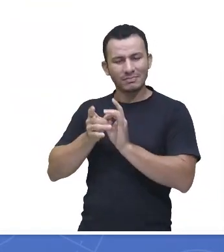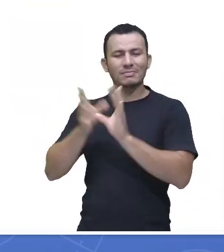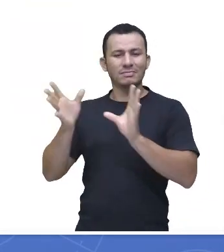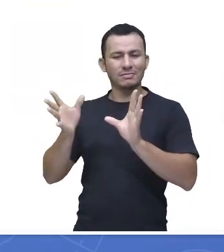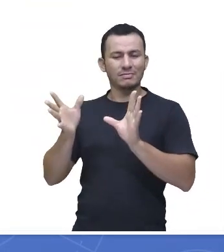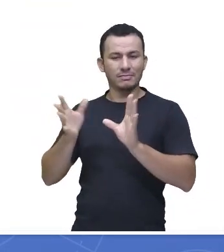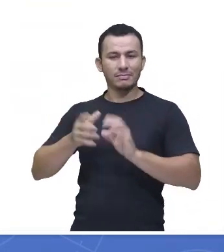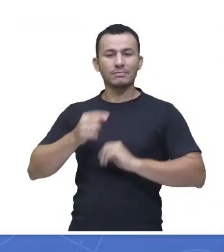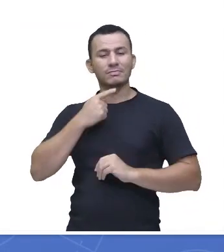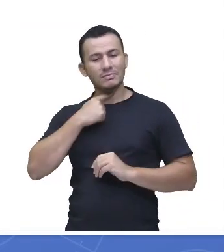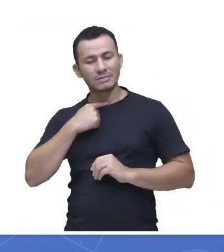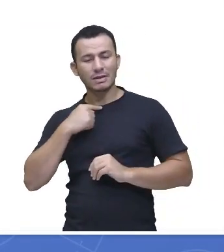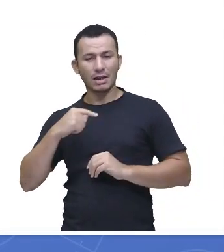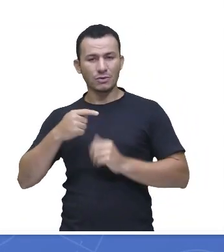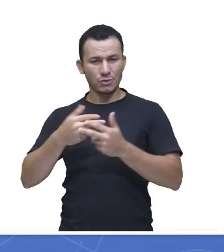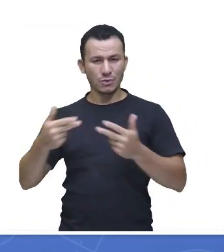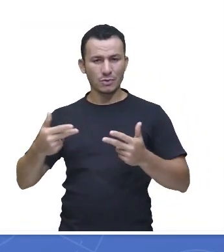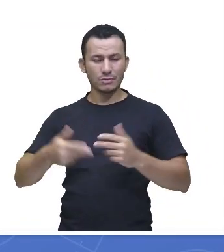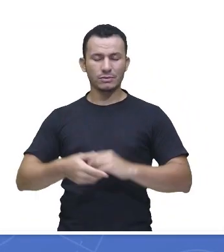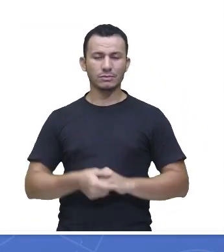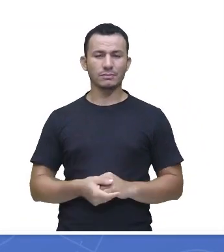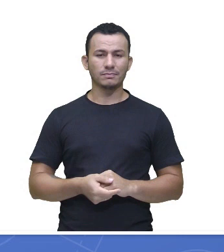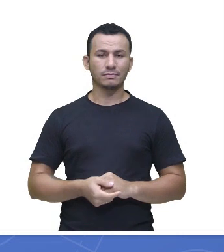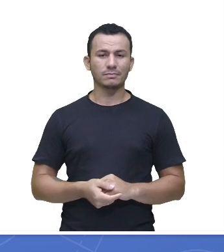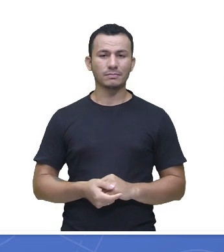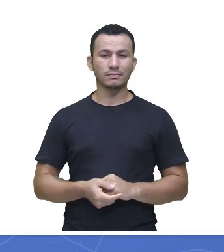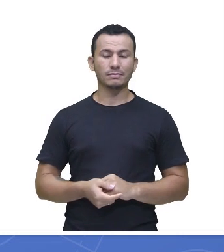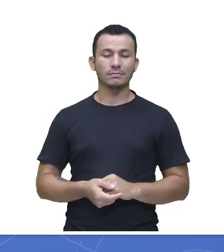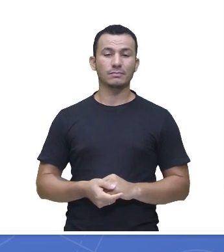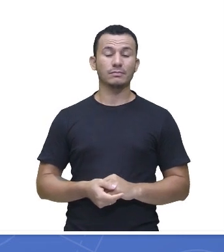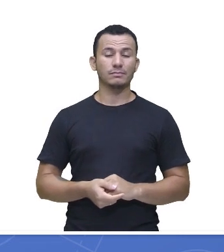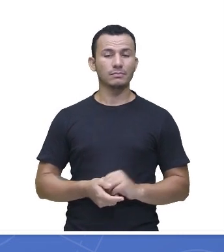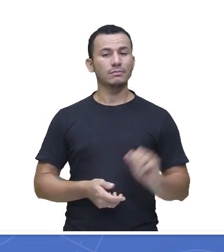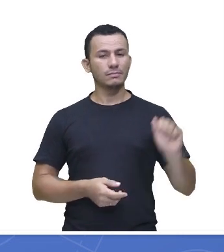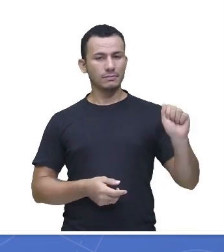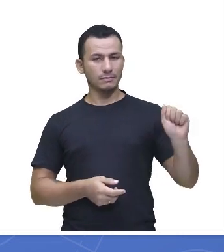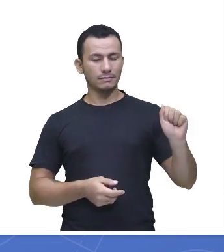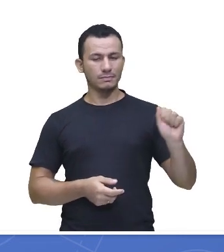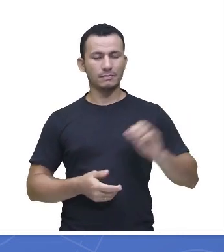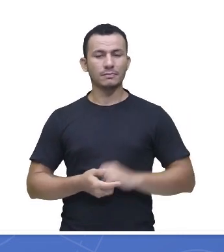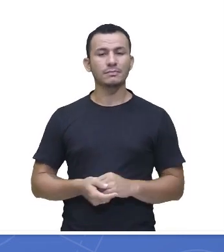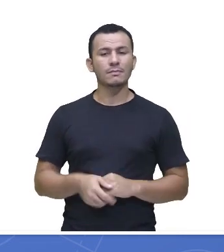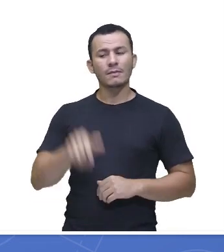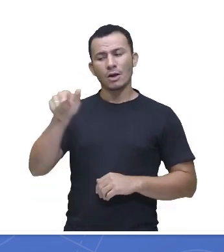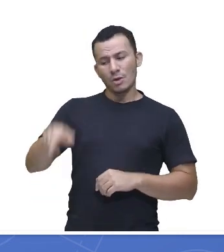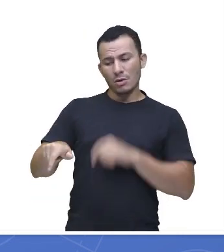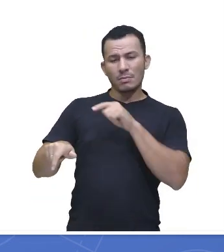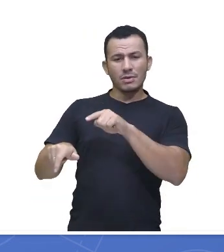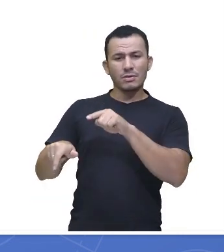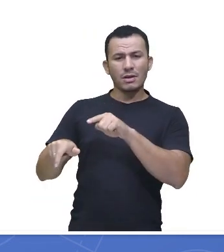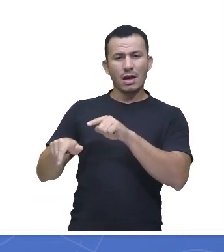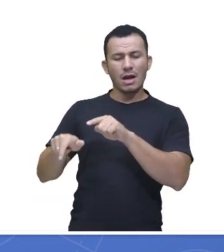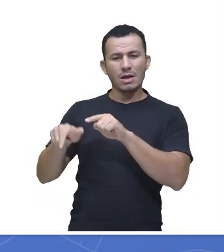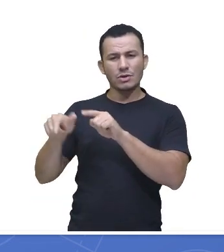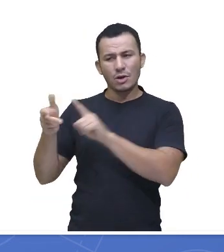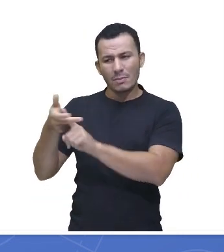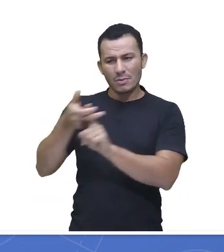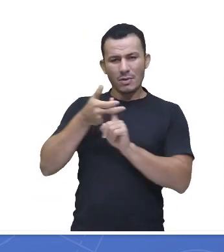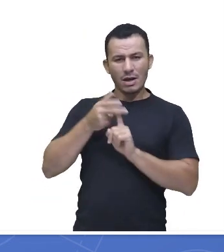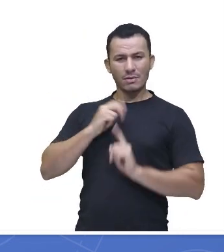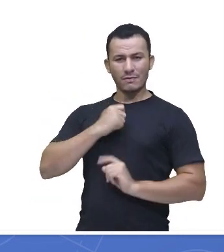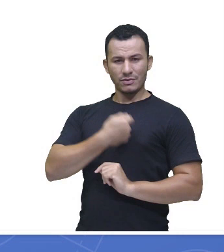resultado, o desejo pretendido. Ok? Vamos lá, então. Então, na letra A diz assim, o personagem foi capturado por um